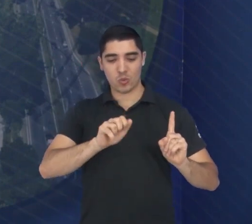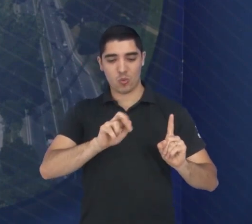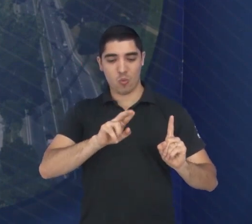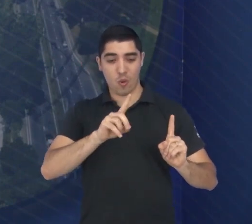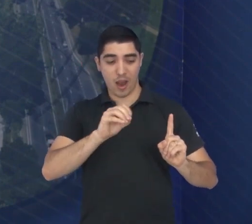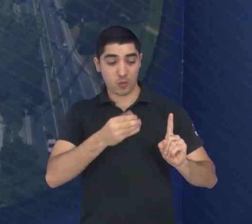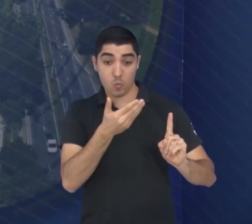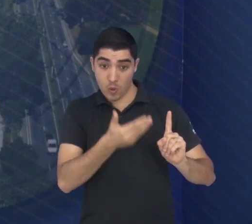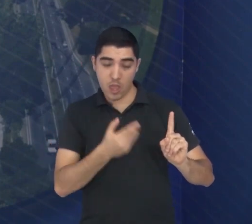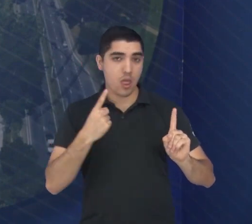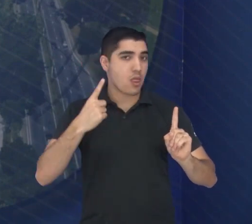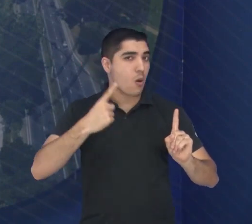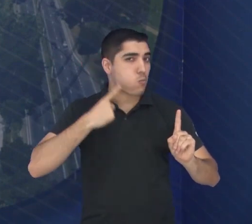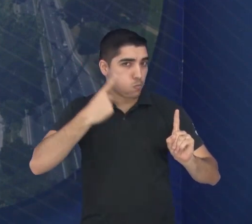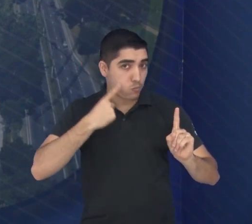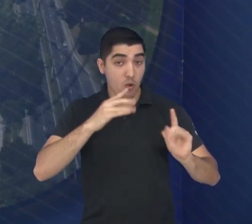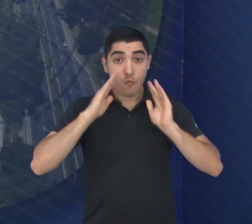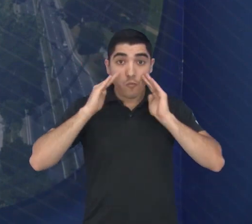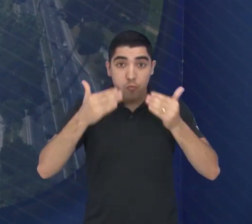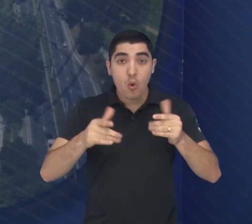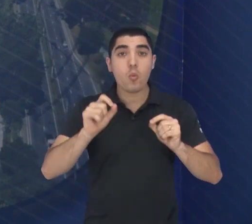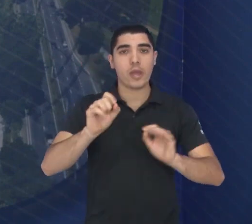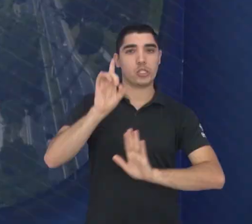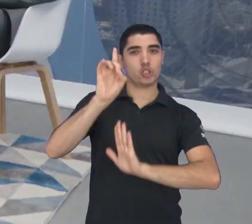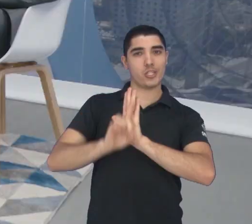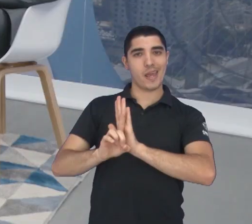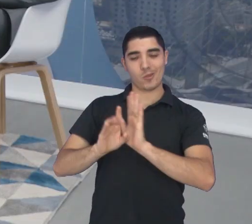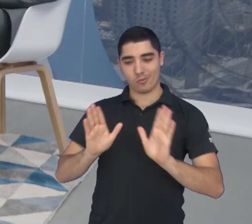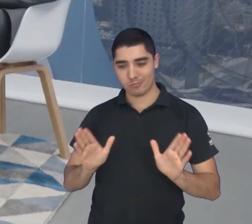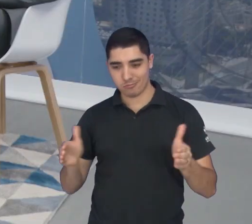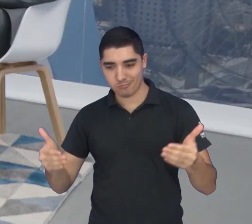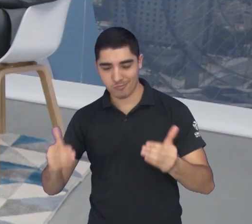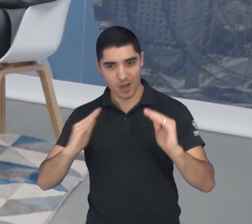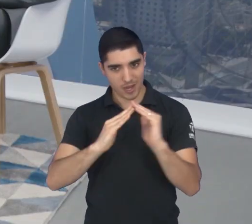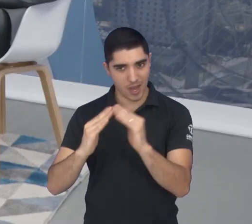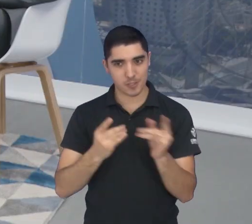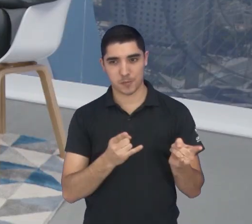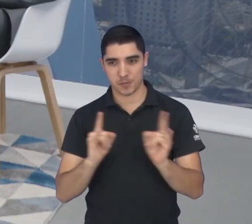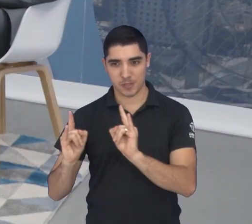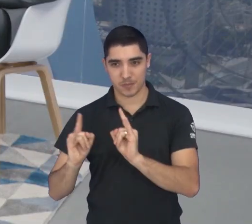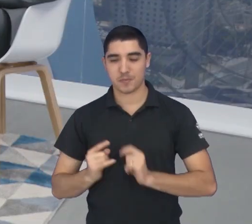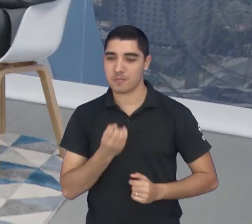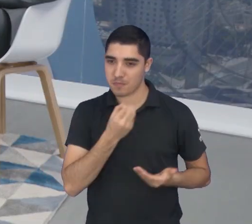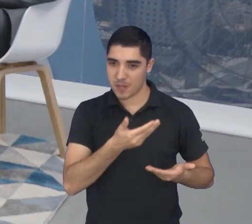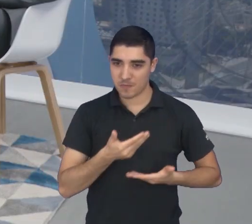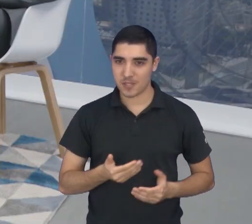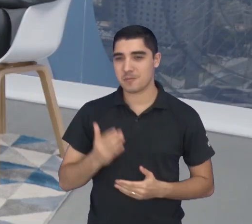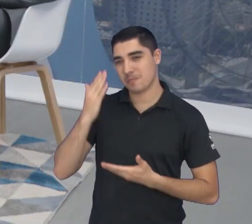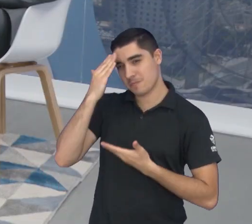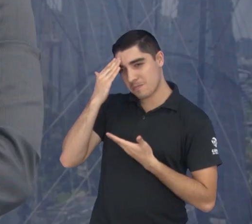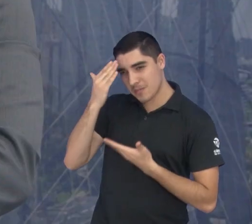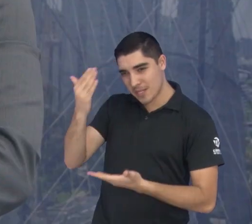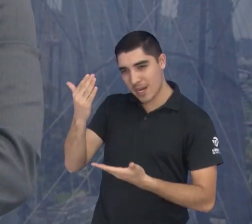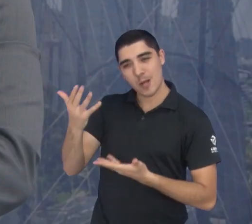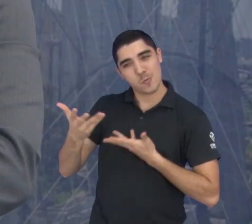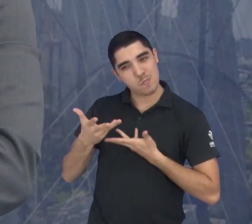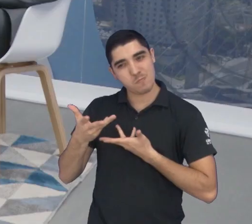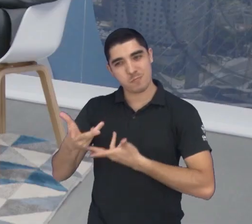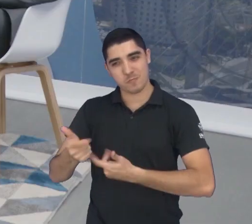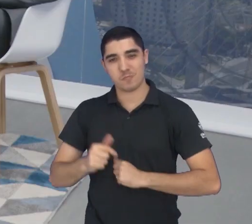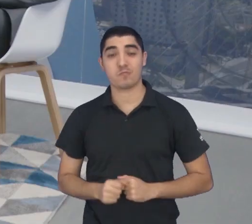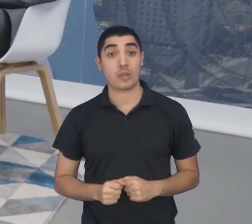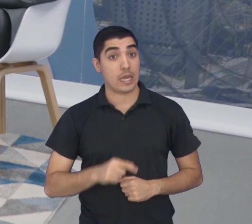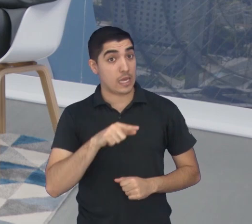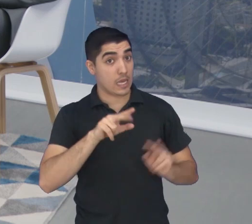advogado especializado no direito condominial. Seja muito bem-vindo. Obrigado, Dani. Agradeço o convite de vocês. É um assunto